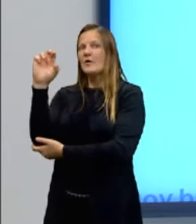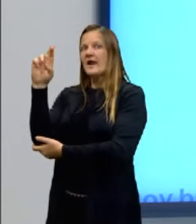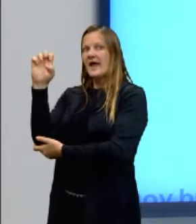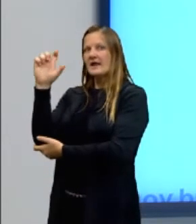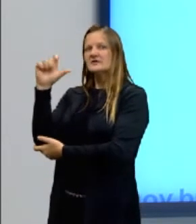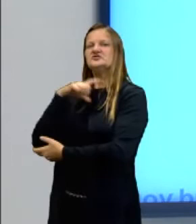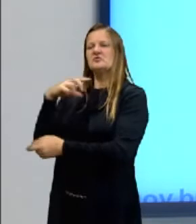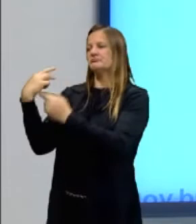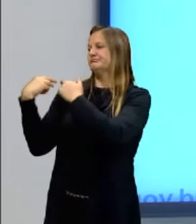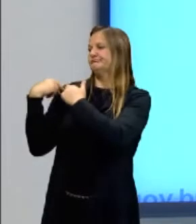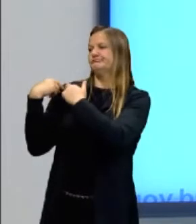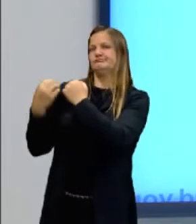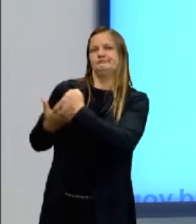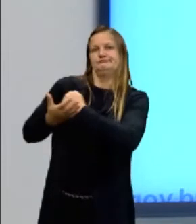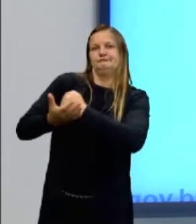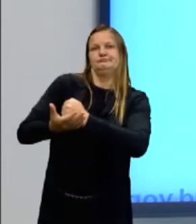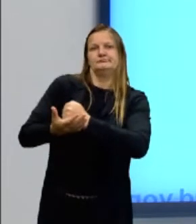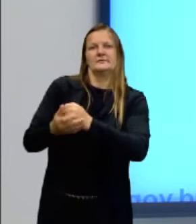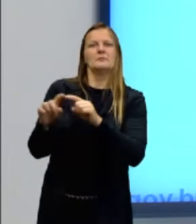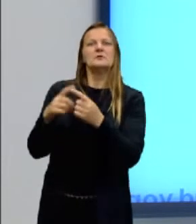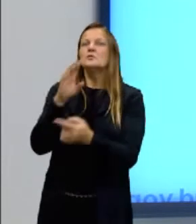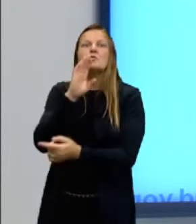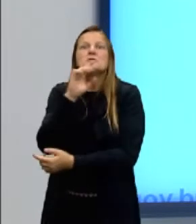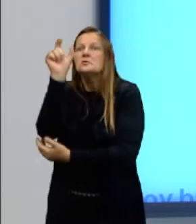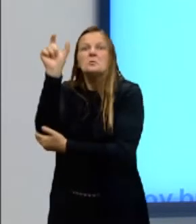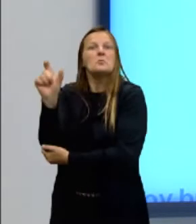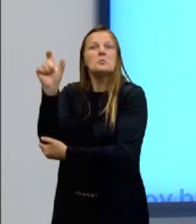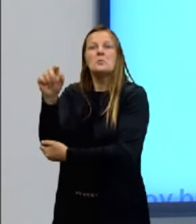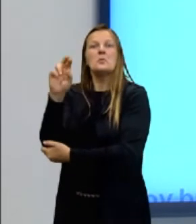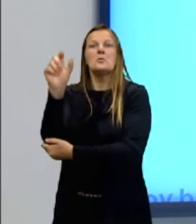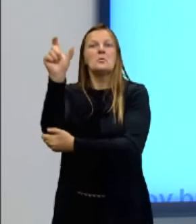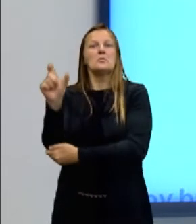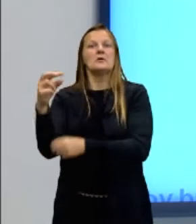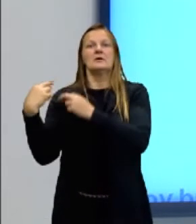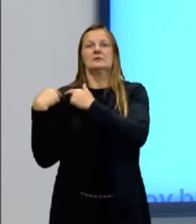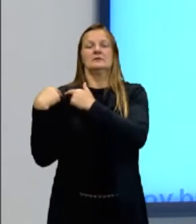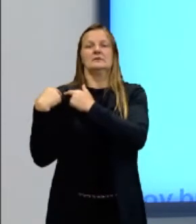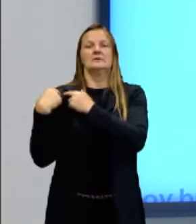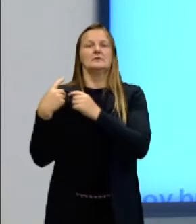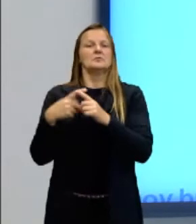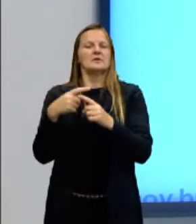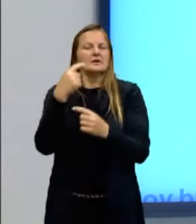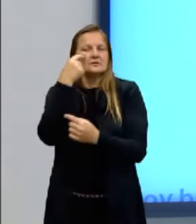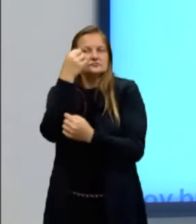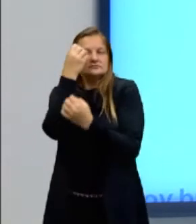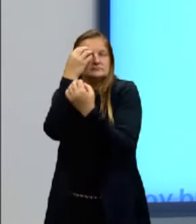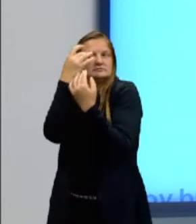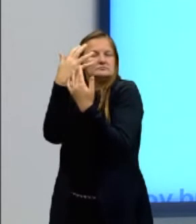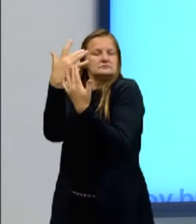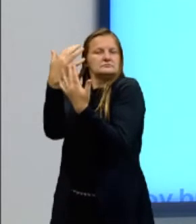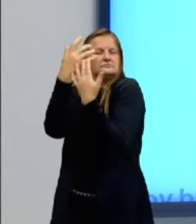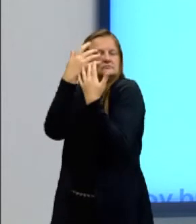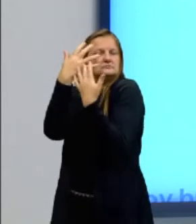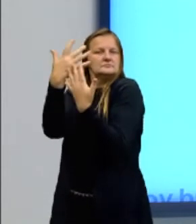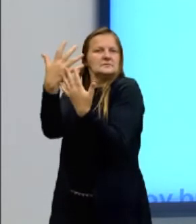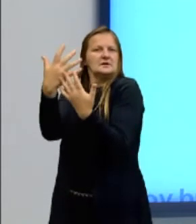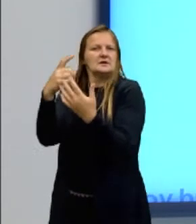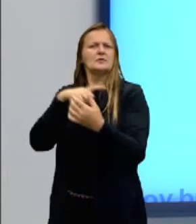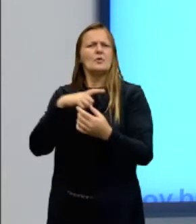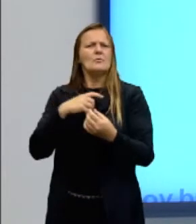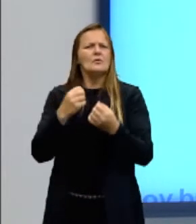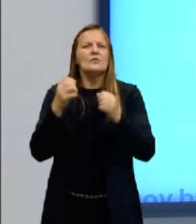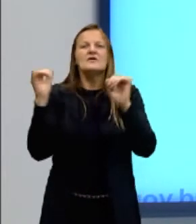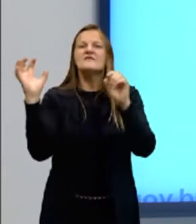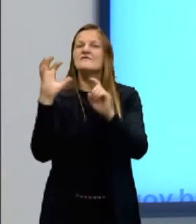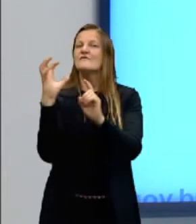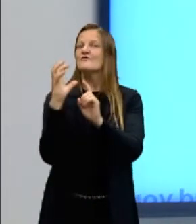tutor mas essa identidade era desconhecida a julgar pelo caráter da pupila não devia exercer maior